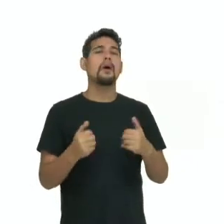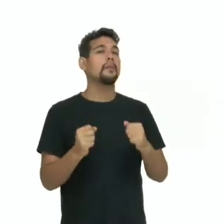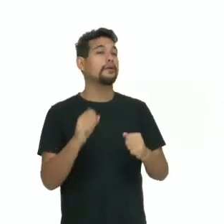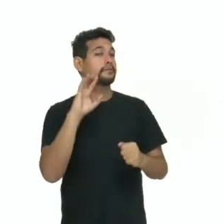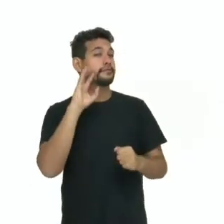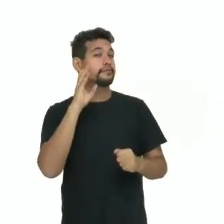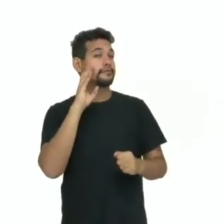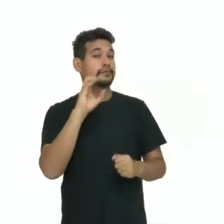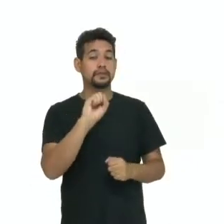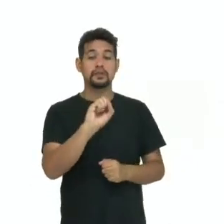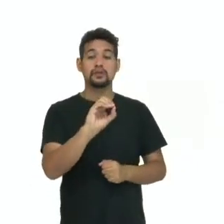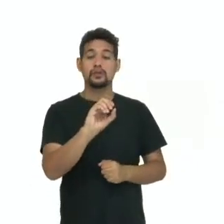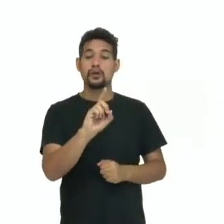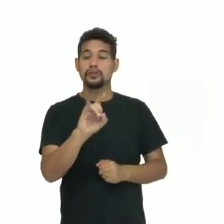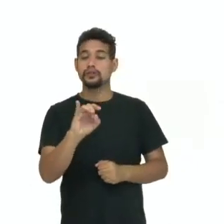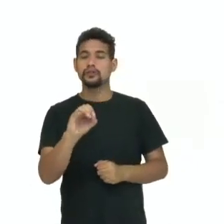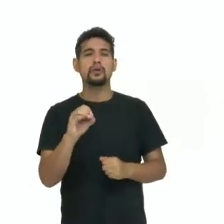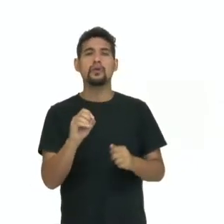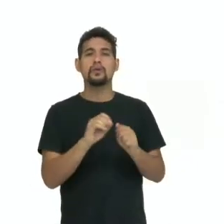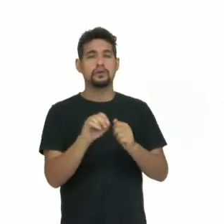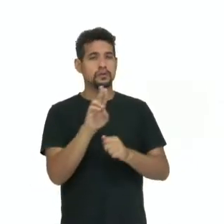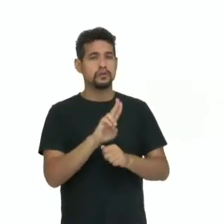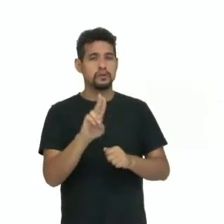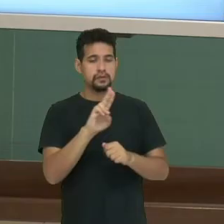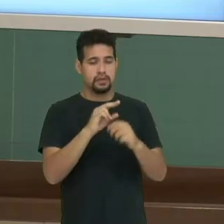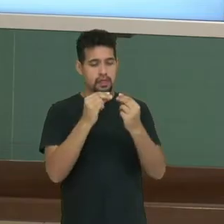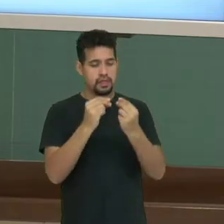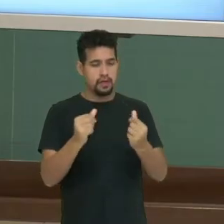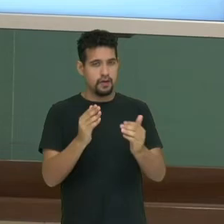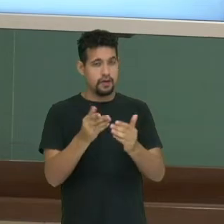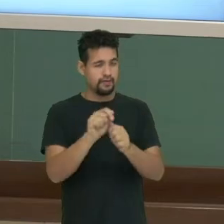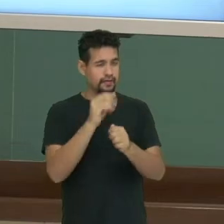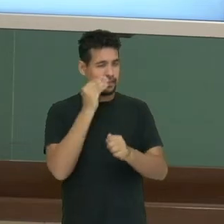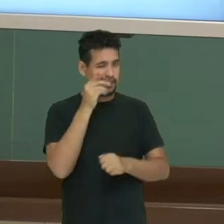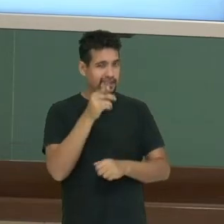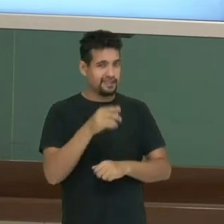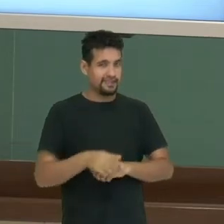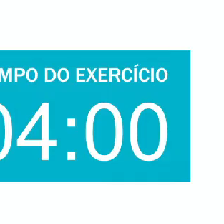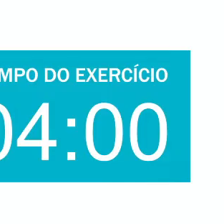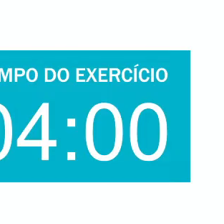fornecer sódio quando submetidos à eletrólise. Agora é com vocês.